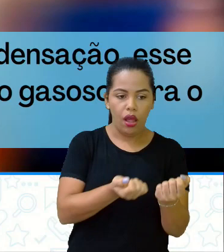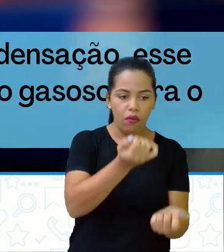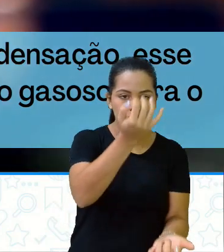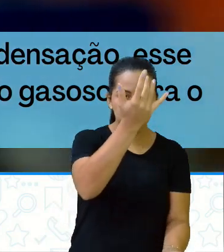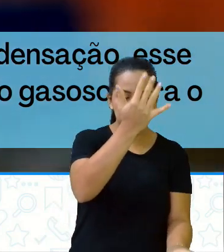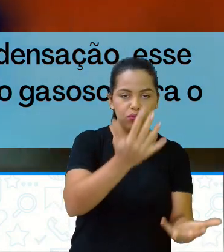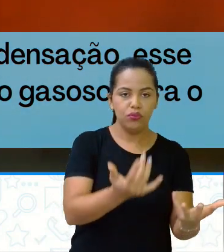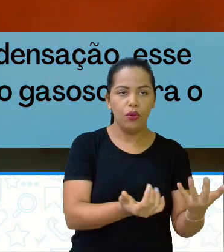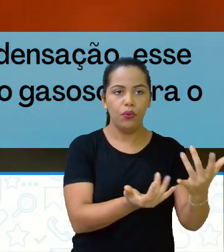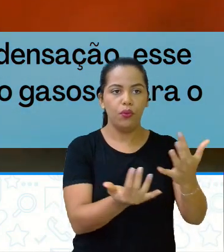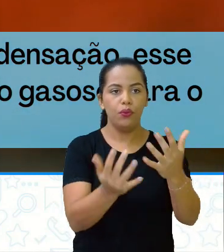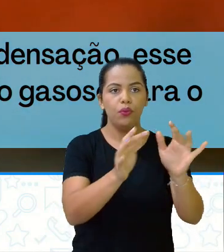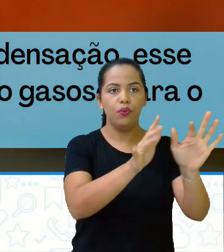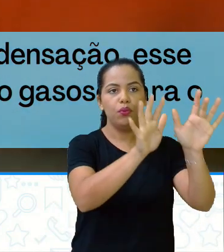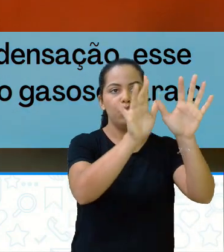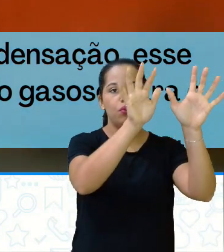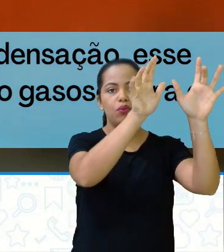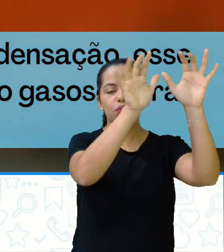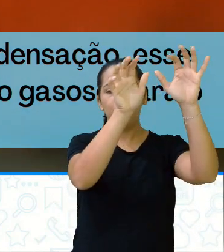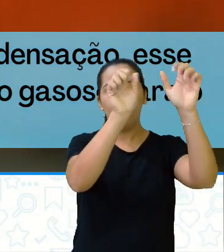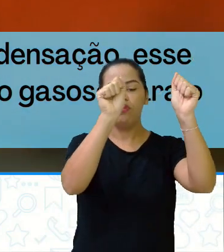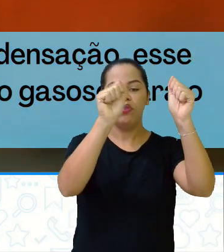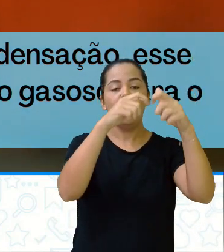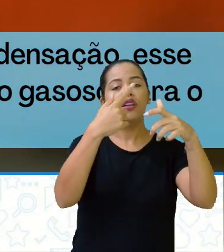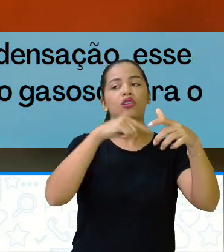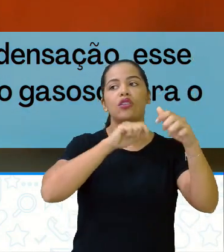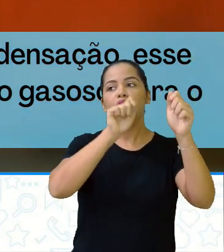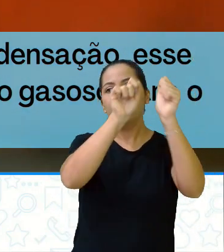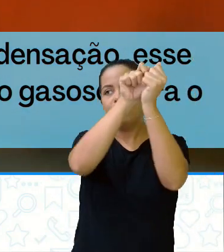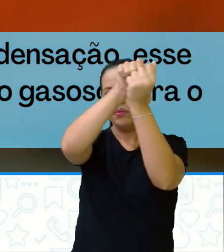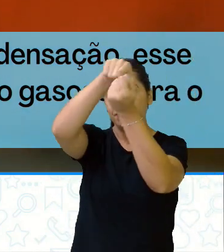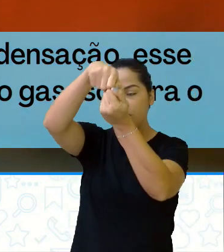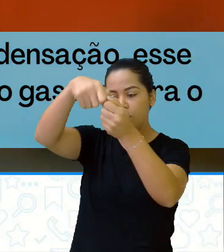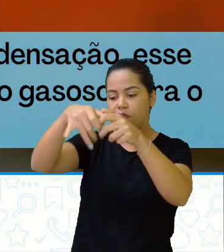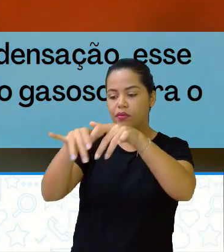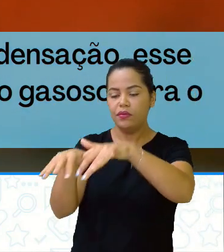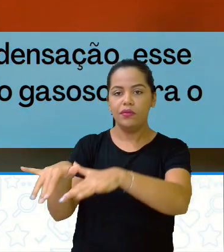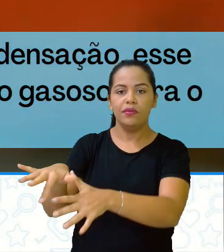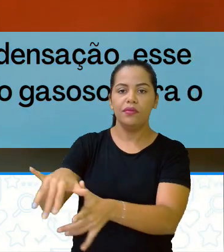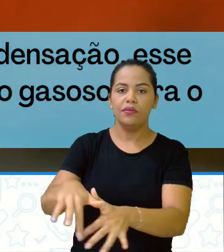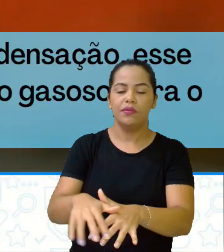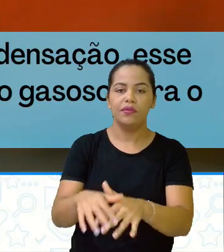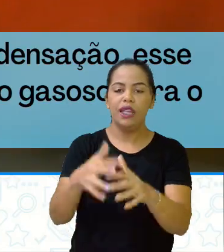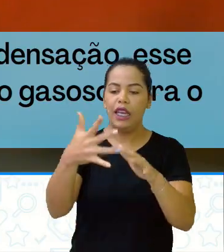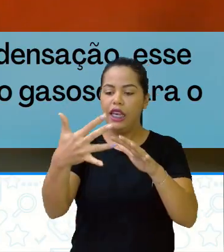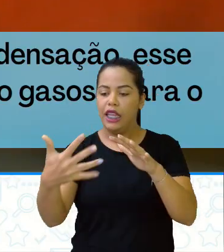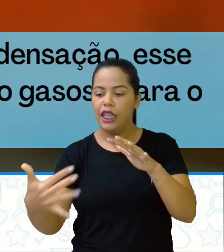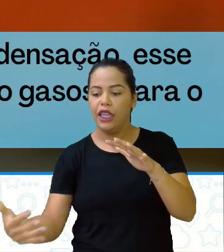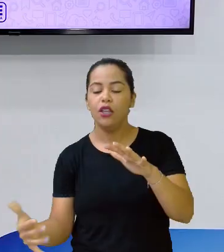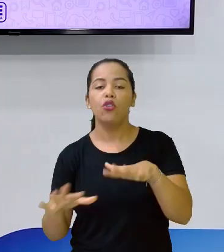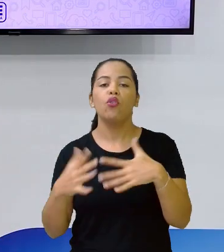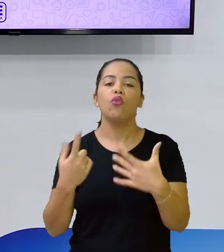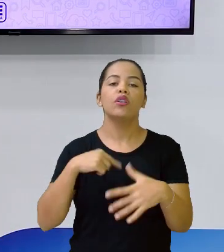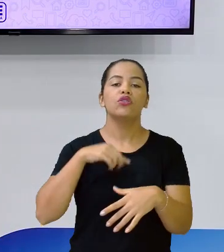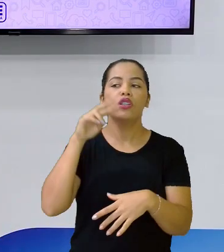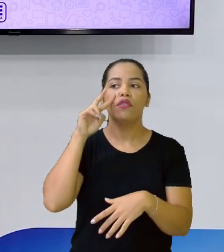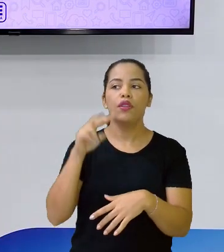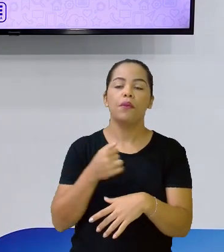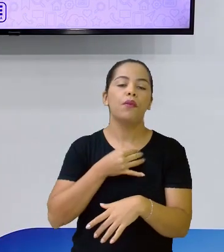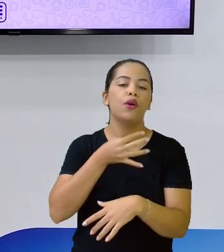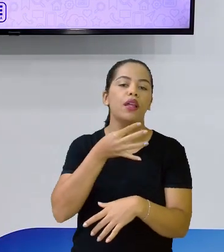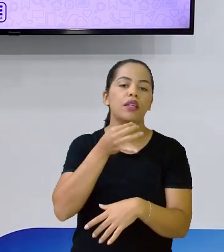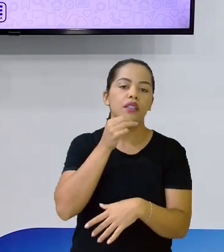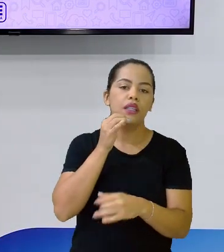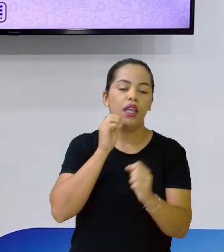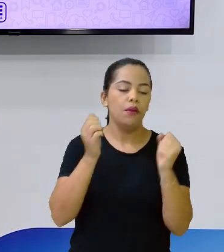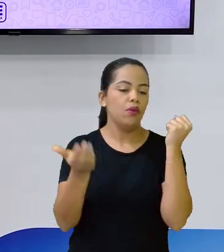para o estado líquido. E a gente consegue ver, por exemplo, numa garrafa ou num copo gelado, quando ele está paradinho e a gente vê aquelas